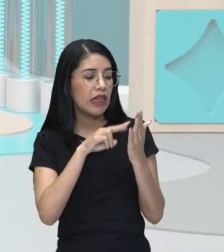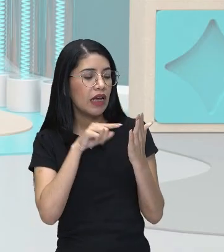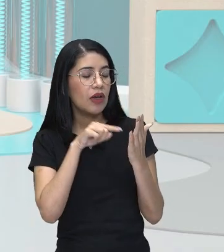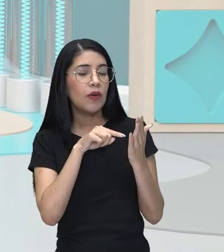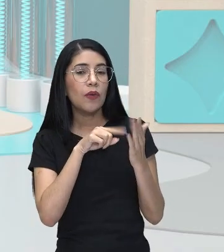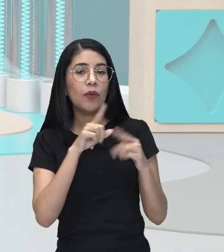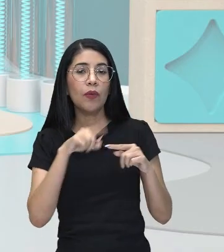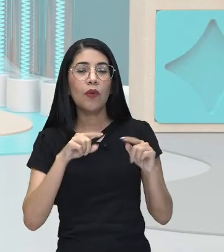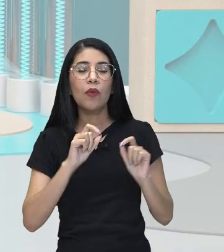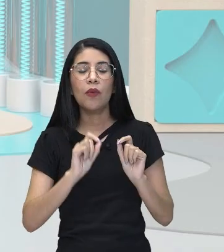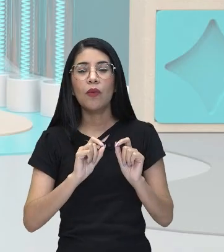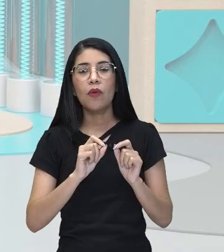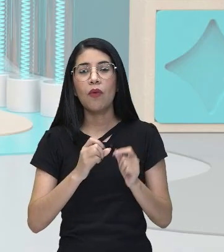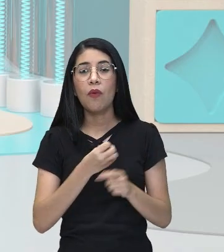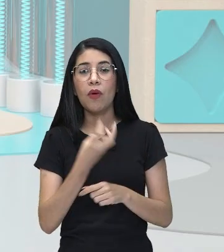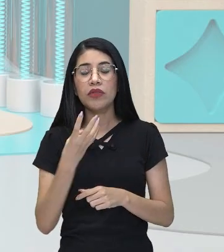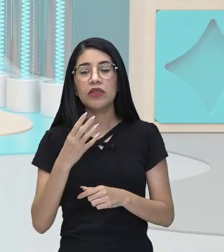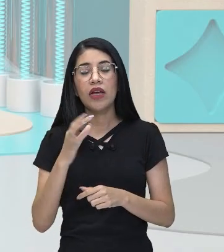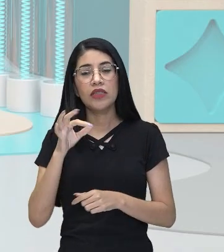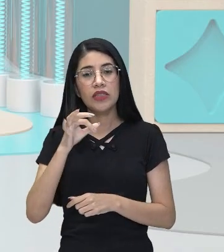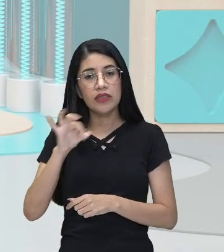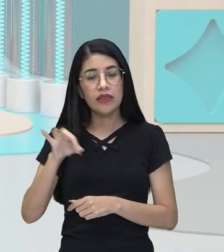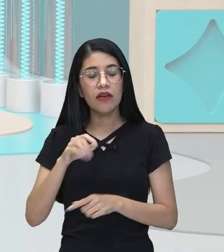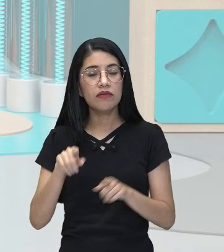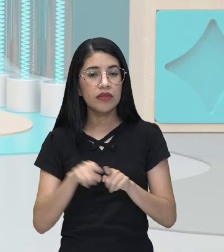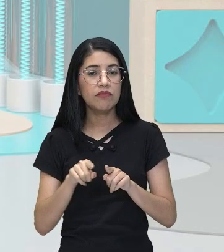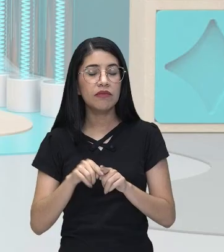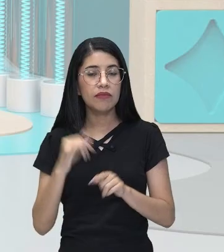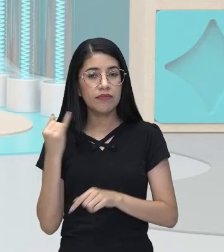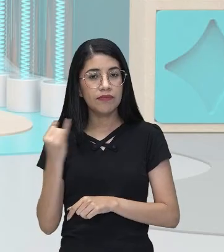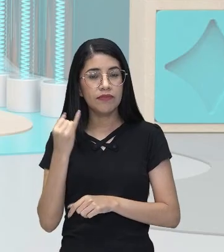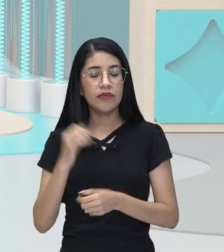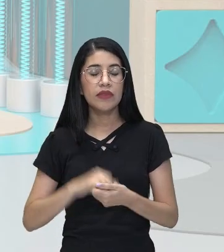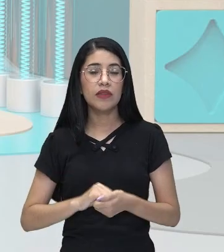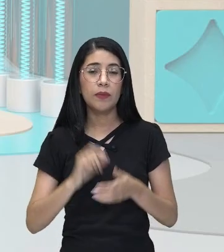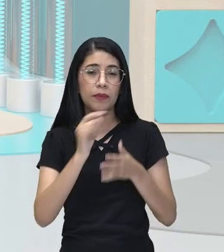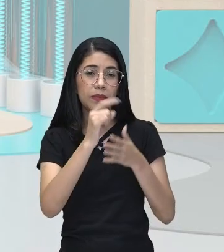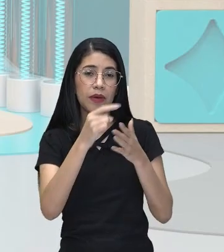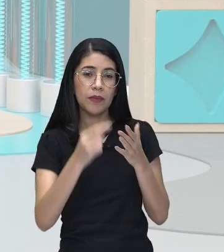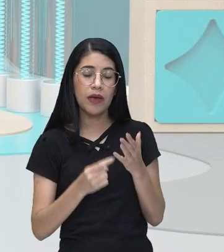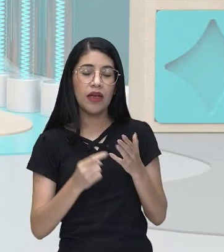ver o nível de sódio, é importante. Então, isso aí são causas que